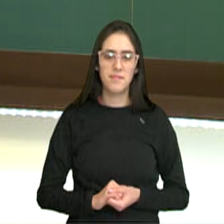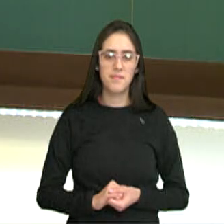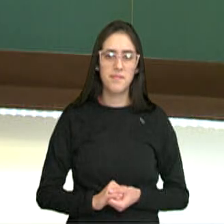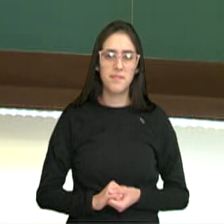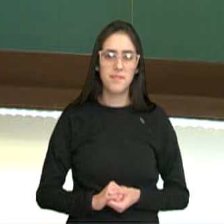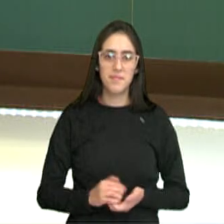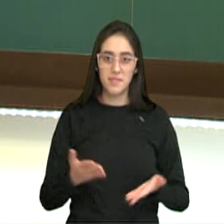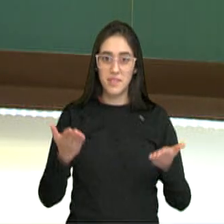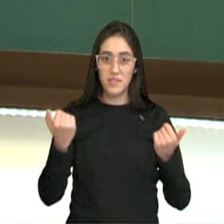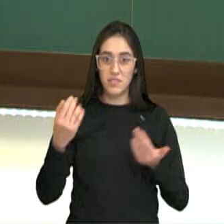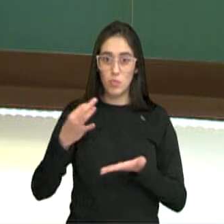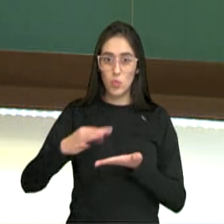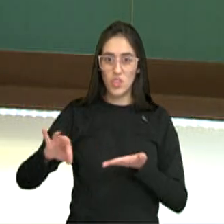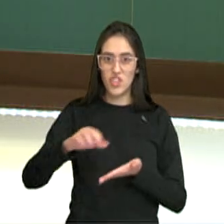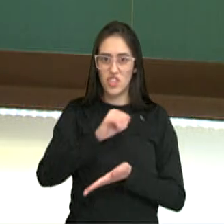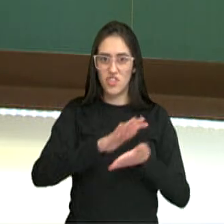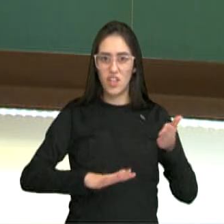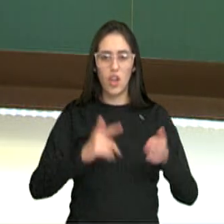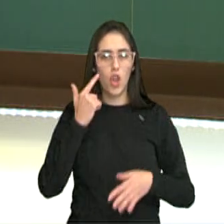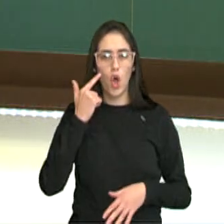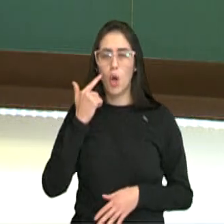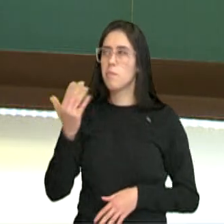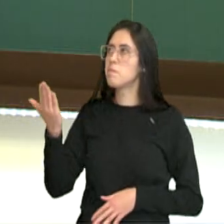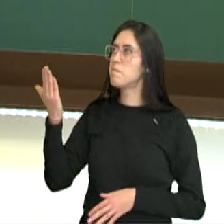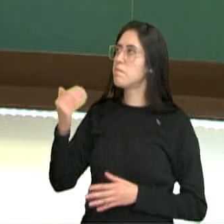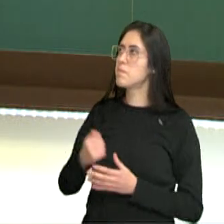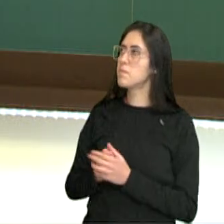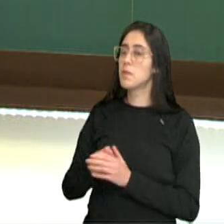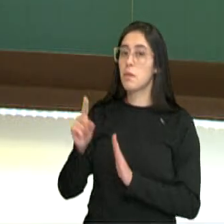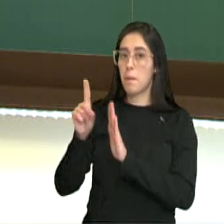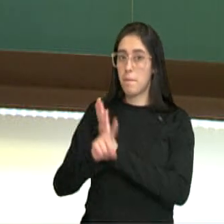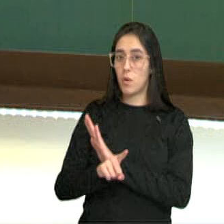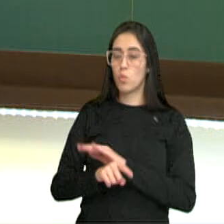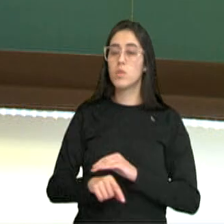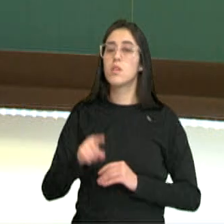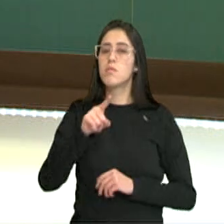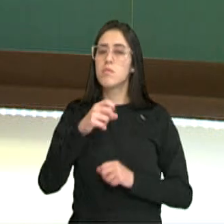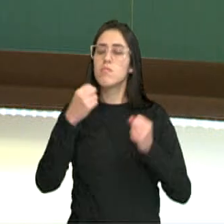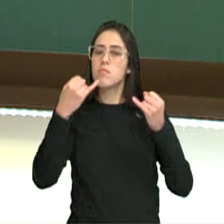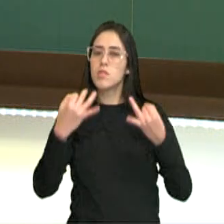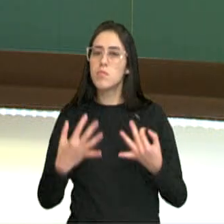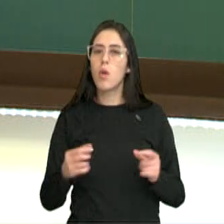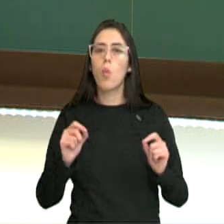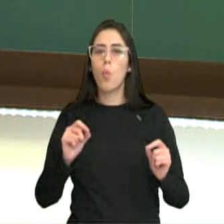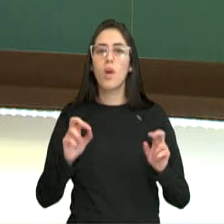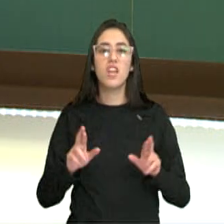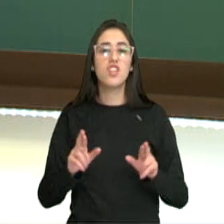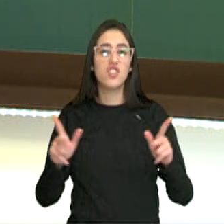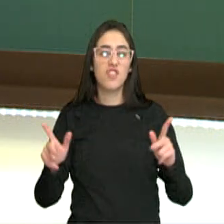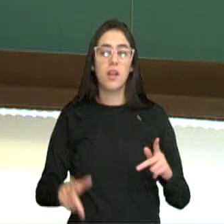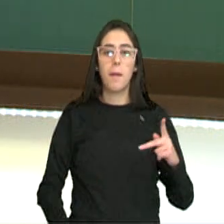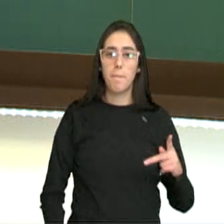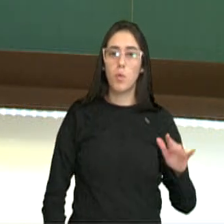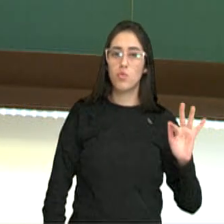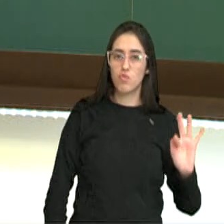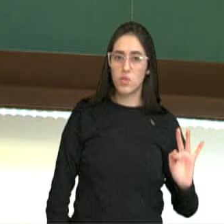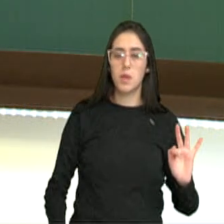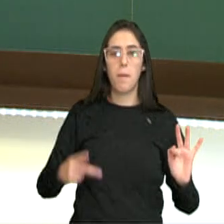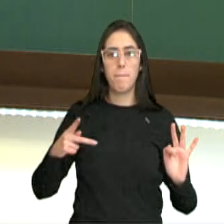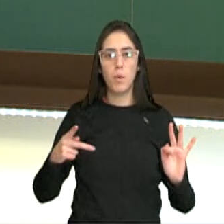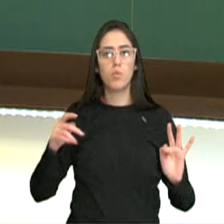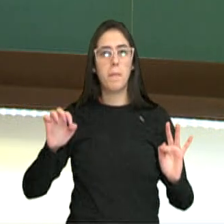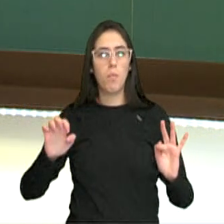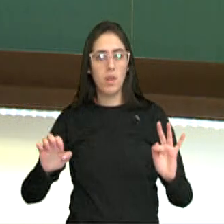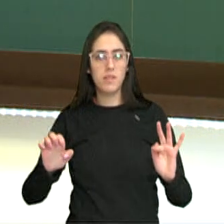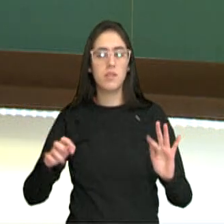Vamos para a correção da atividade? Olha só, a pergunta é a seguinte, ó. Explique as diferenças entre os pontos de fusão e de